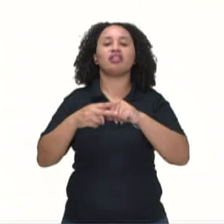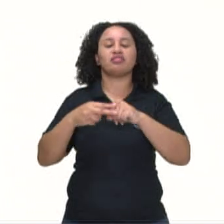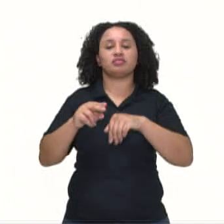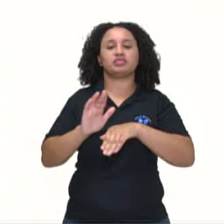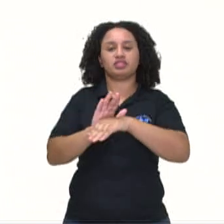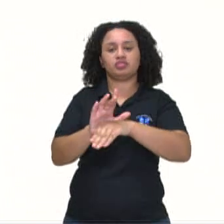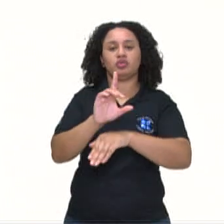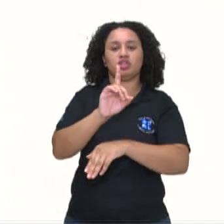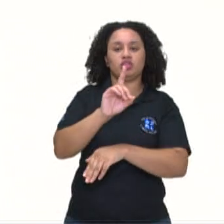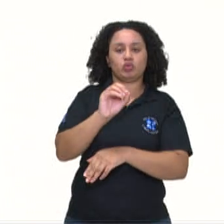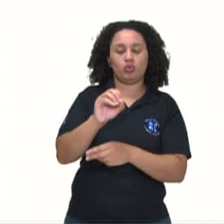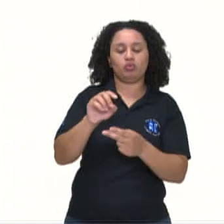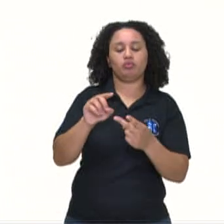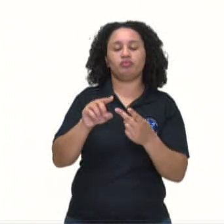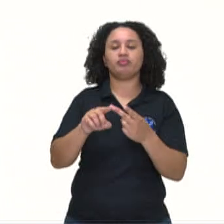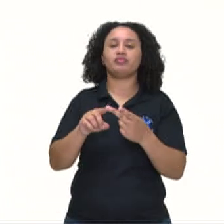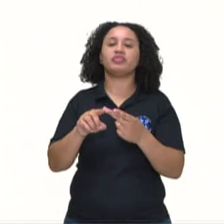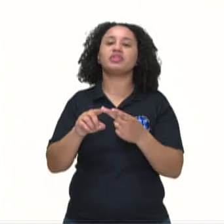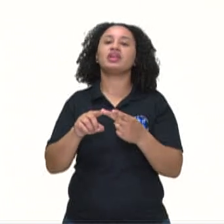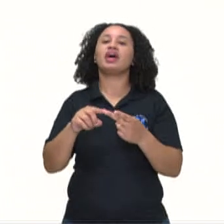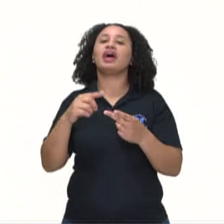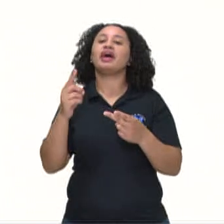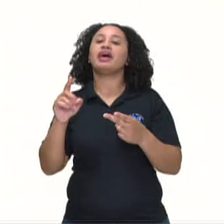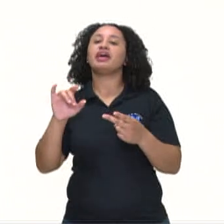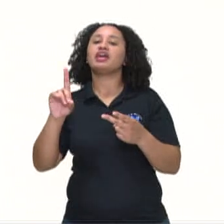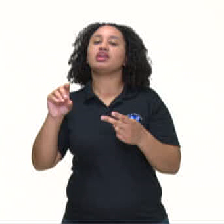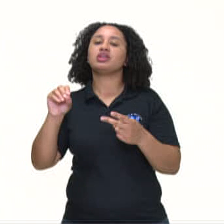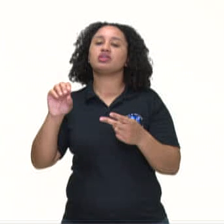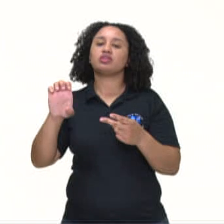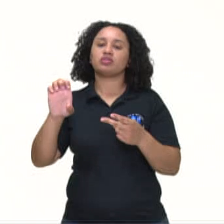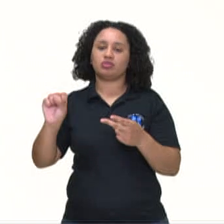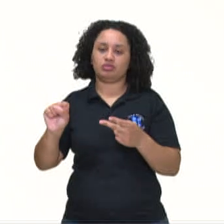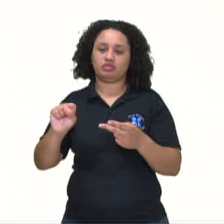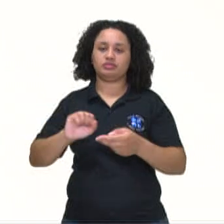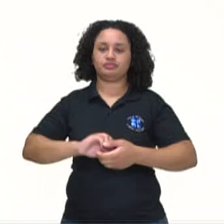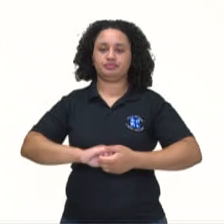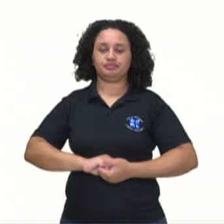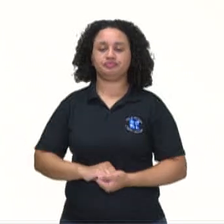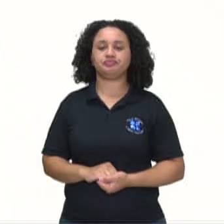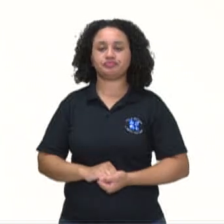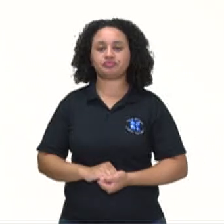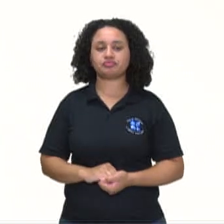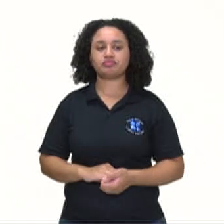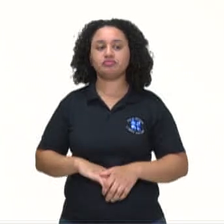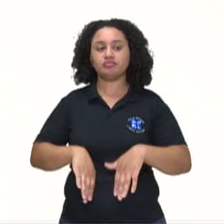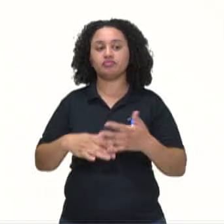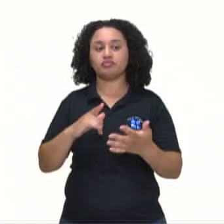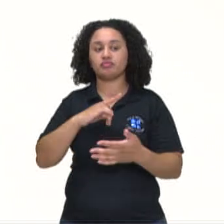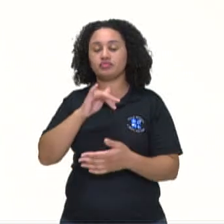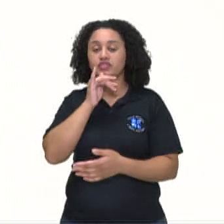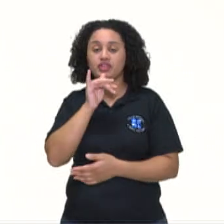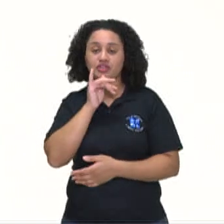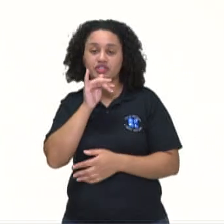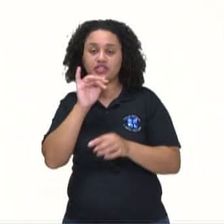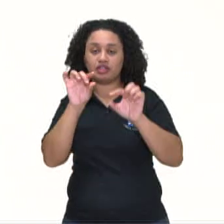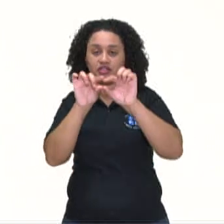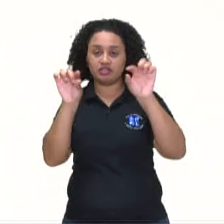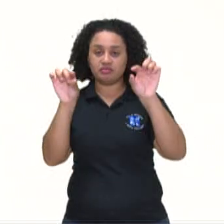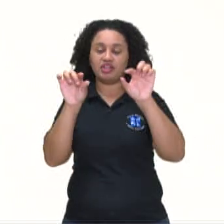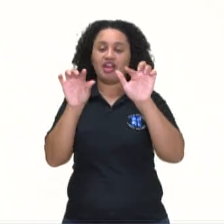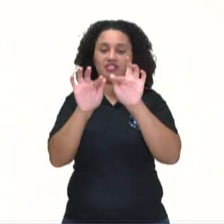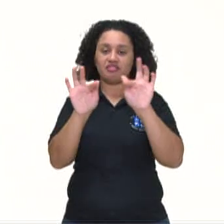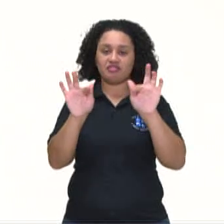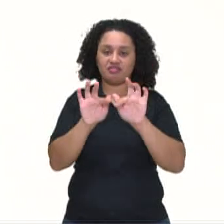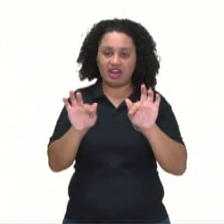do, I, you, we, you, they, e does, he, she, it. Então, nós temos o exemplo aqui. Do they study?